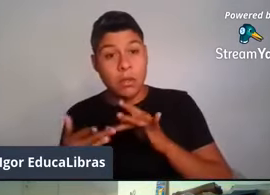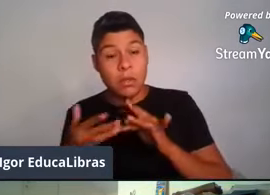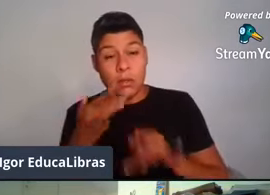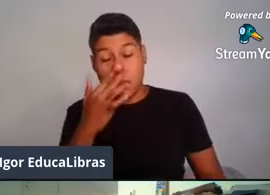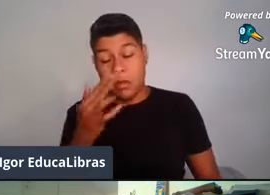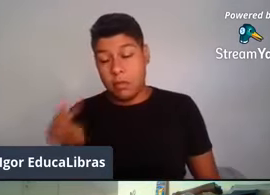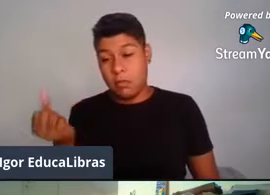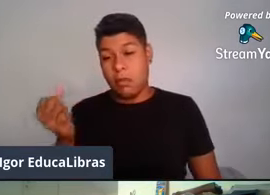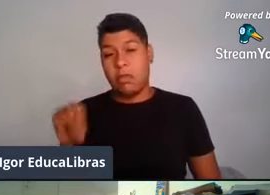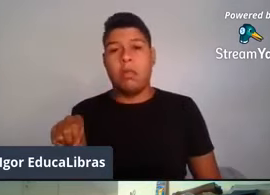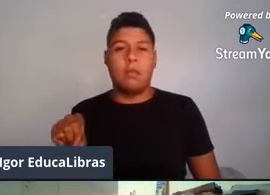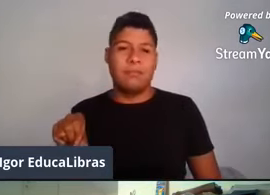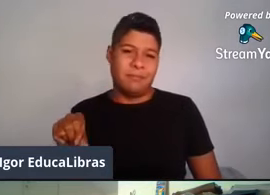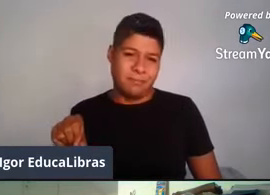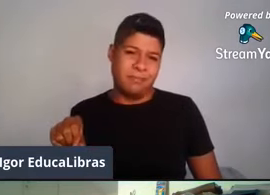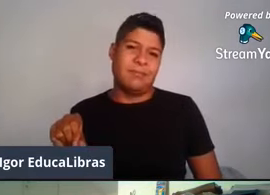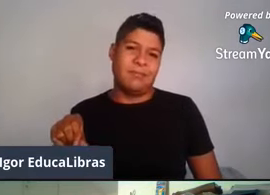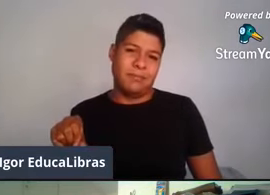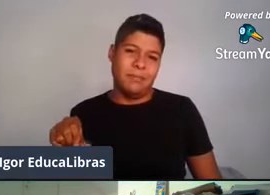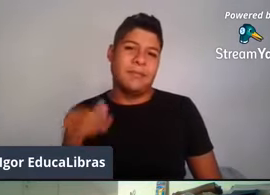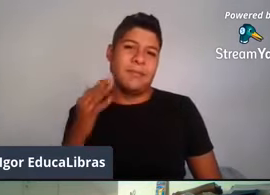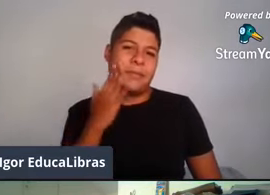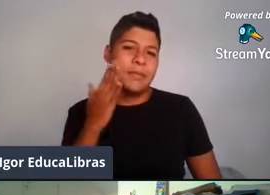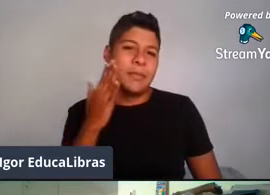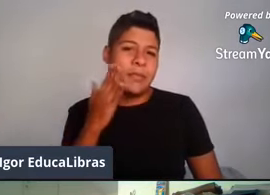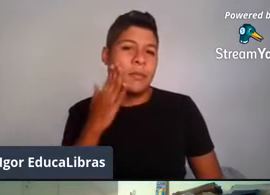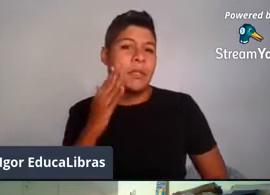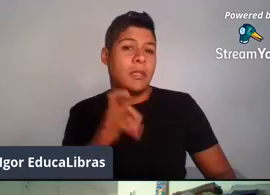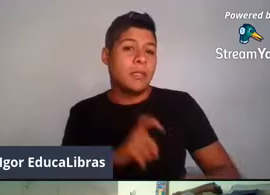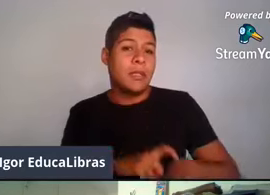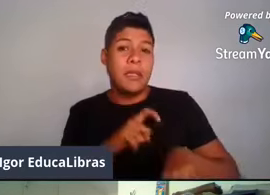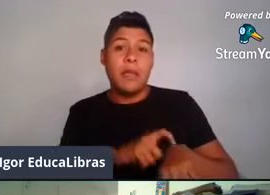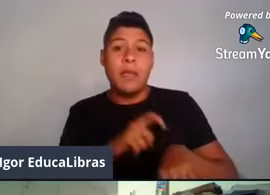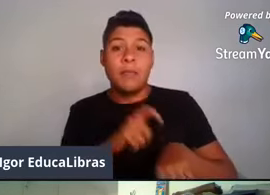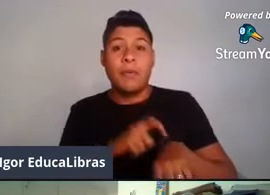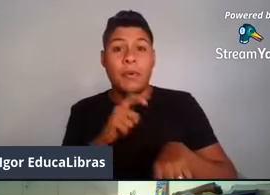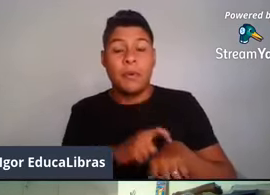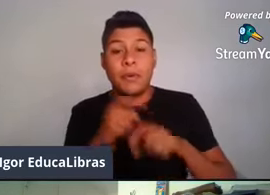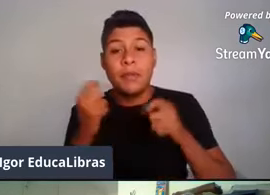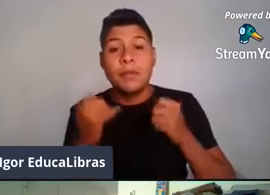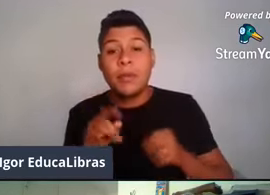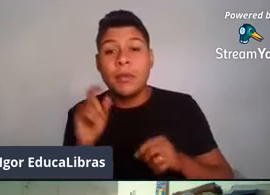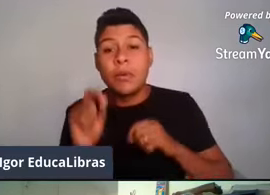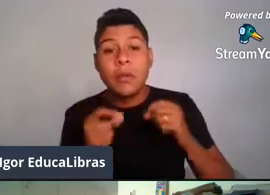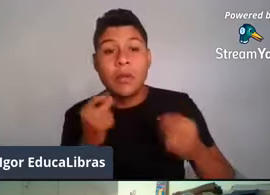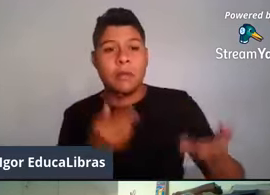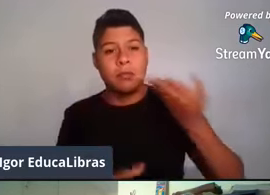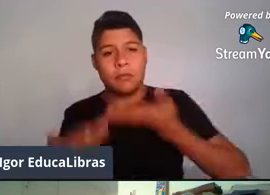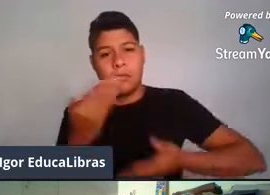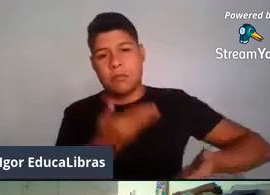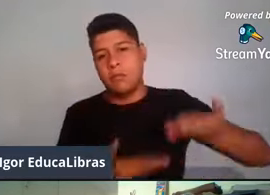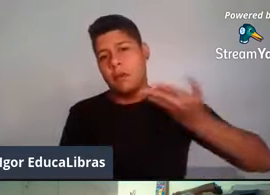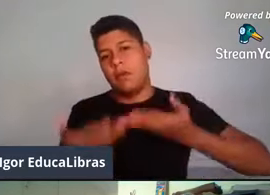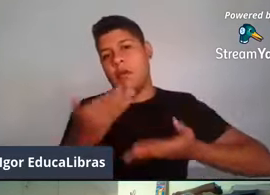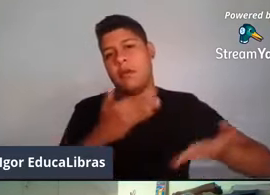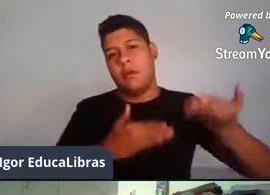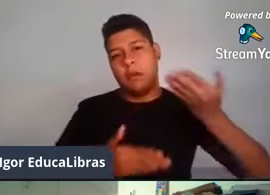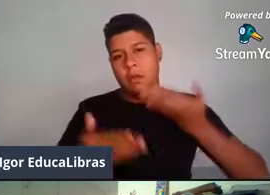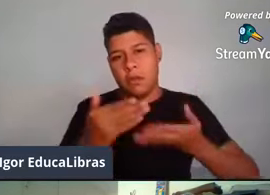prejudicado agora. E, ao mesmo tempo, né, por isso que eu digo que nós temos que lidar com paradoxos, com